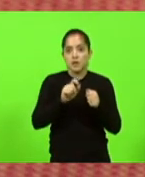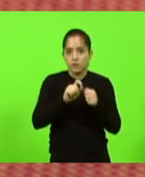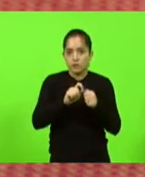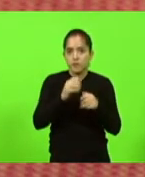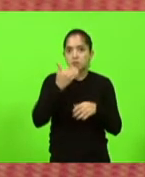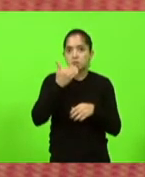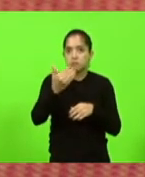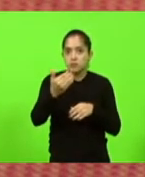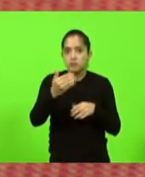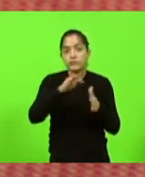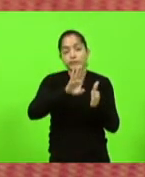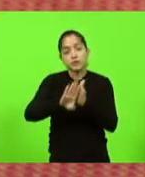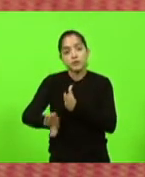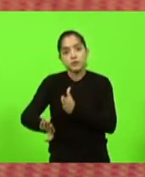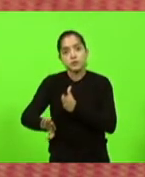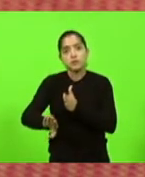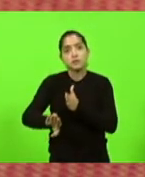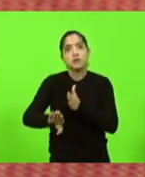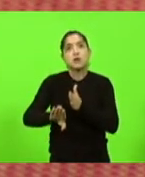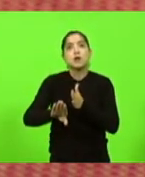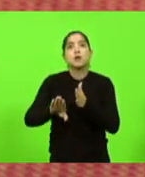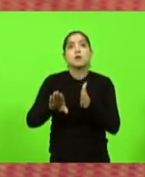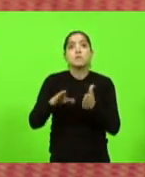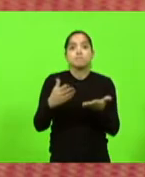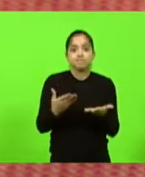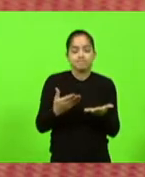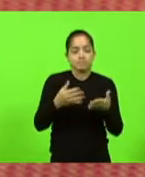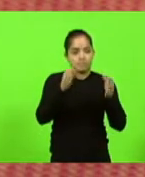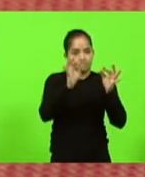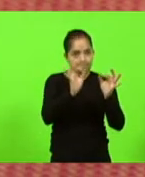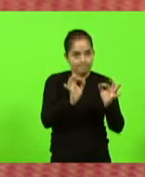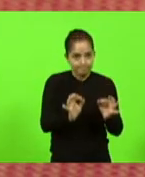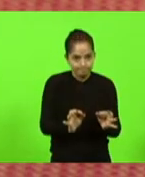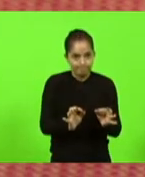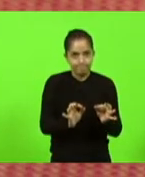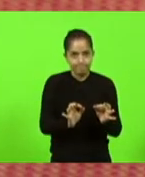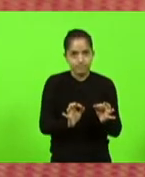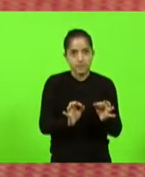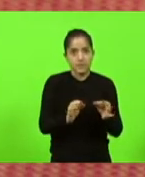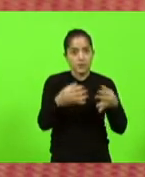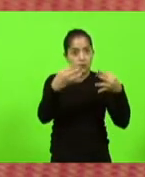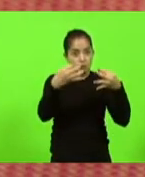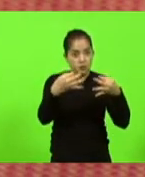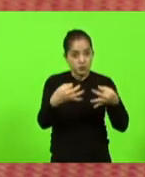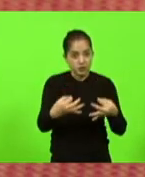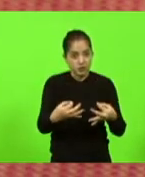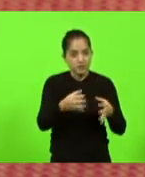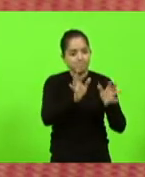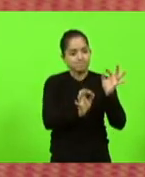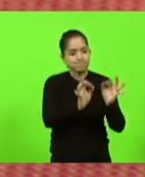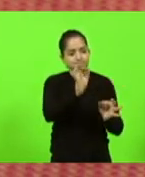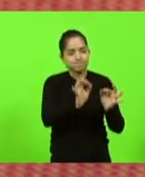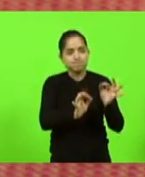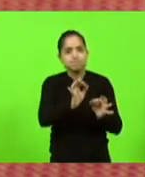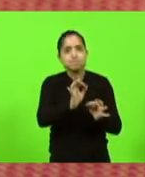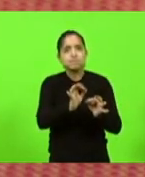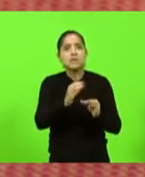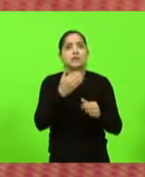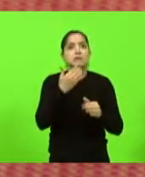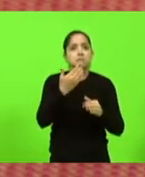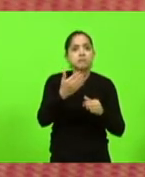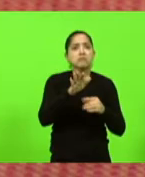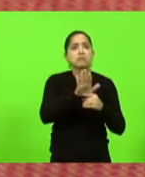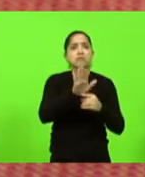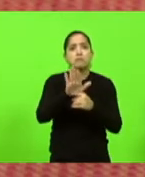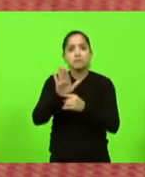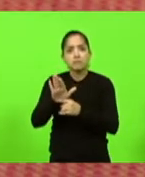foi rejeitado. Por isso eu trouxe para essa casa, porque é questão de justiça. E se vocês querem dizer lá fora que estão ajudando os empresários endividados,